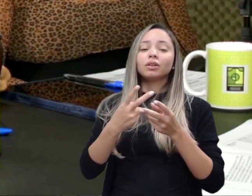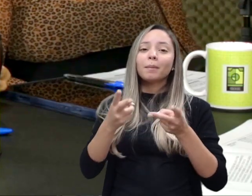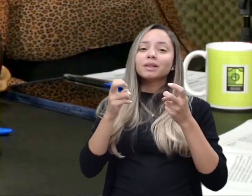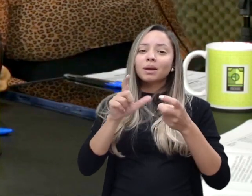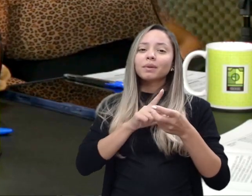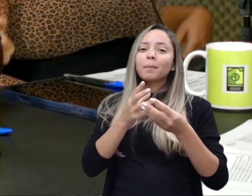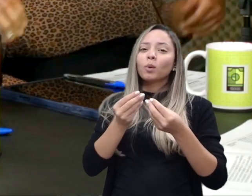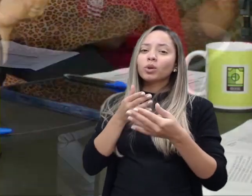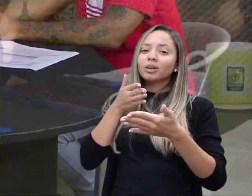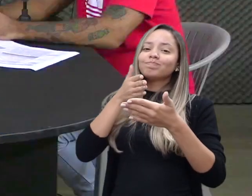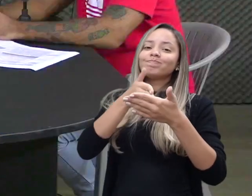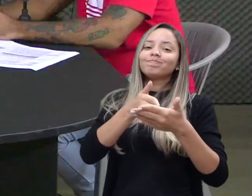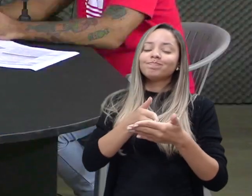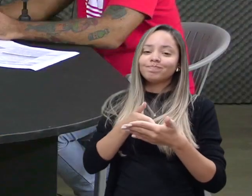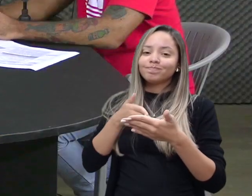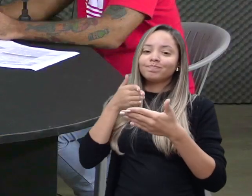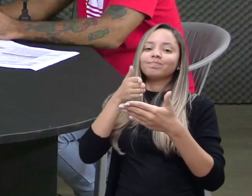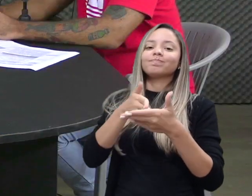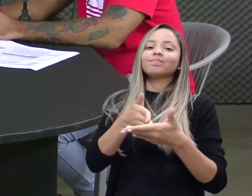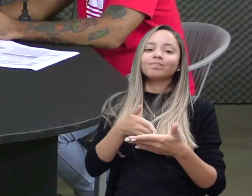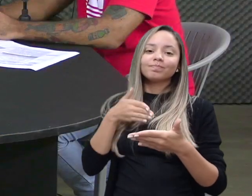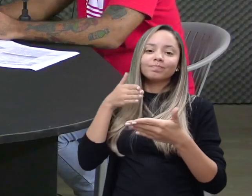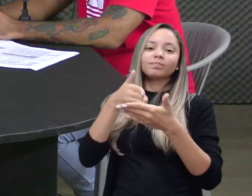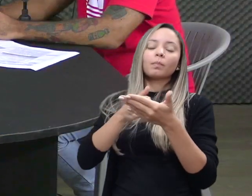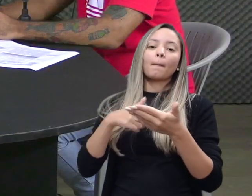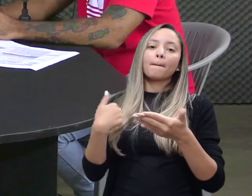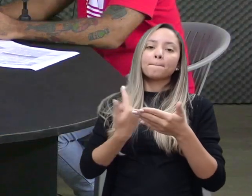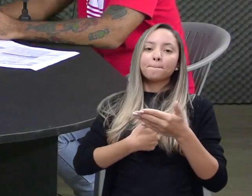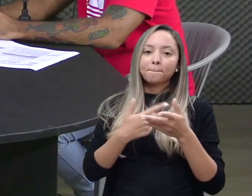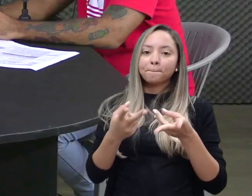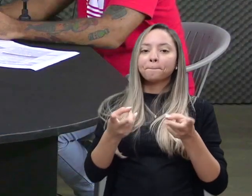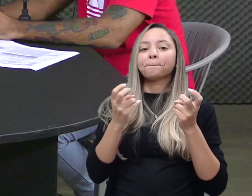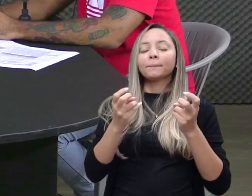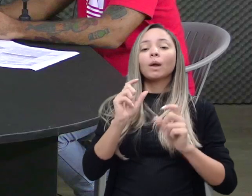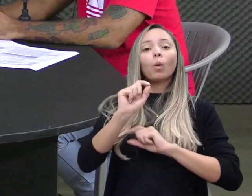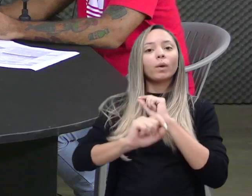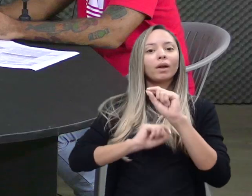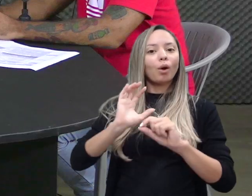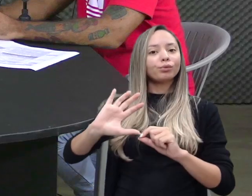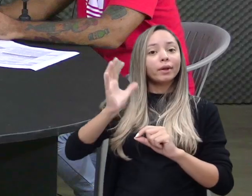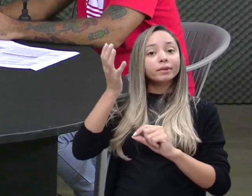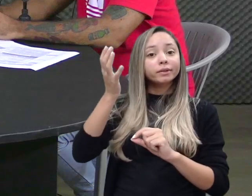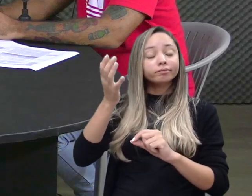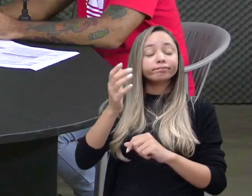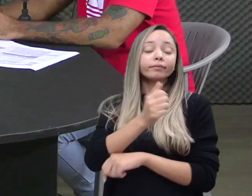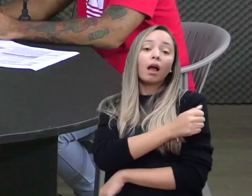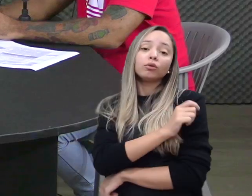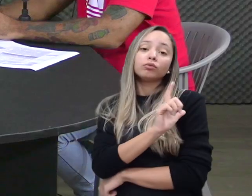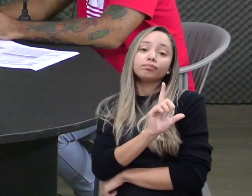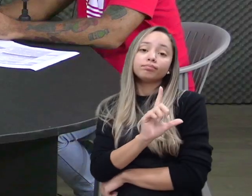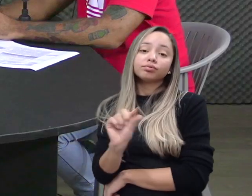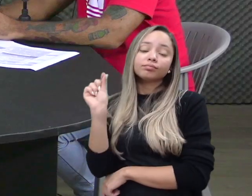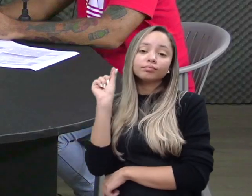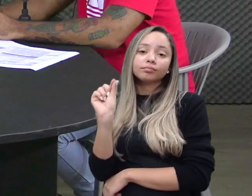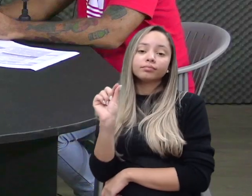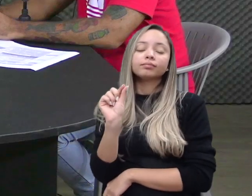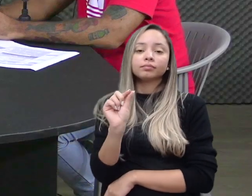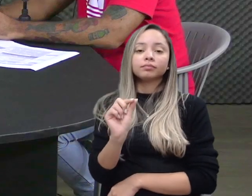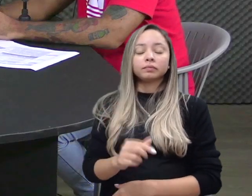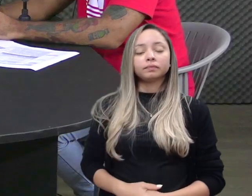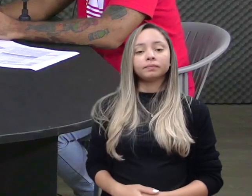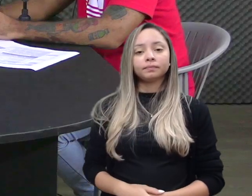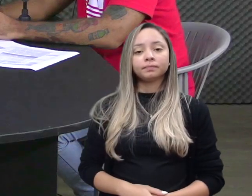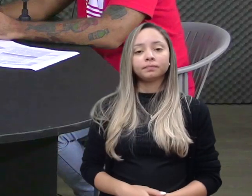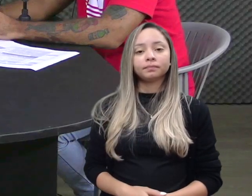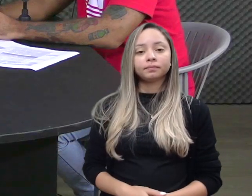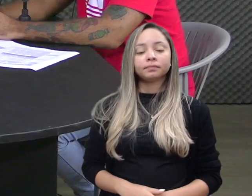barreiras. É E o que quase invisível, né? A Isso. gente se deparar com esse tipo de... E aí o que acontece? É evasão. Quando a gente vai para uma instância um pouco maior, alguns